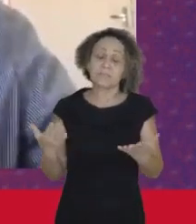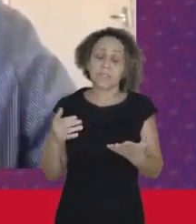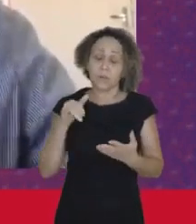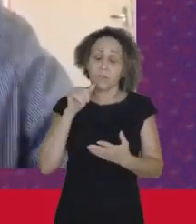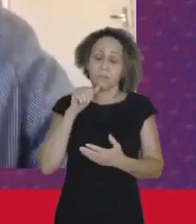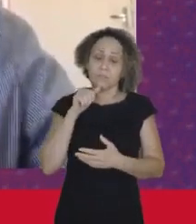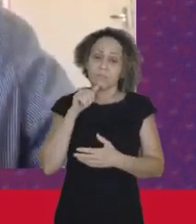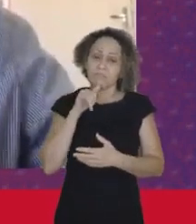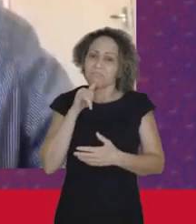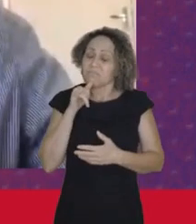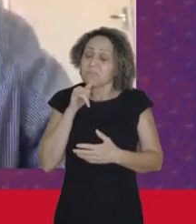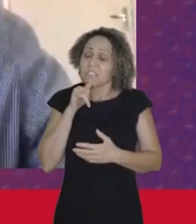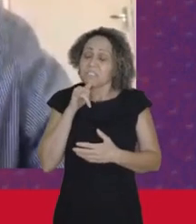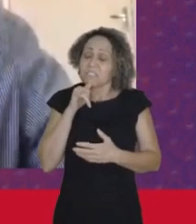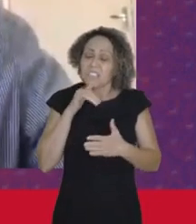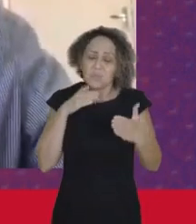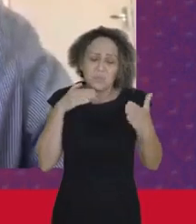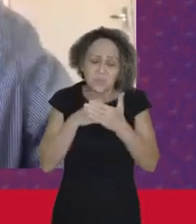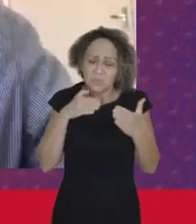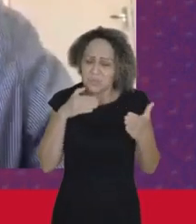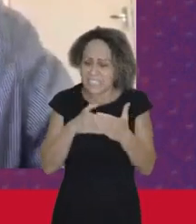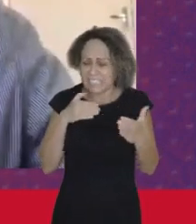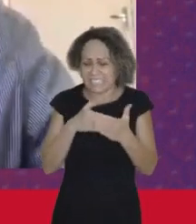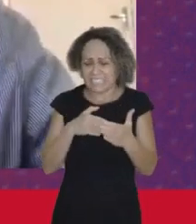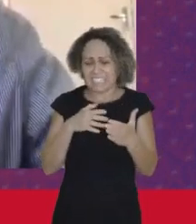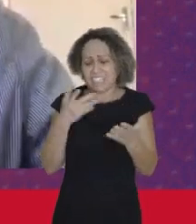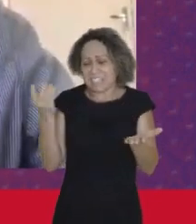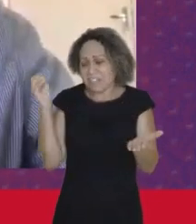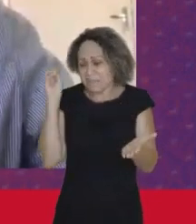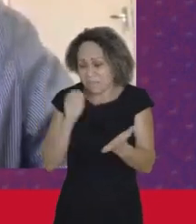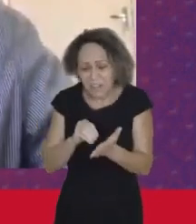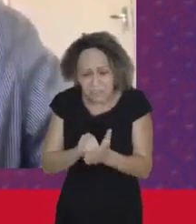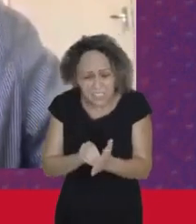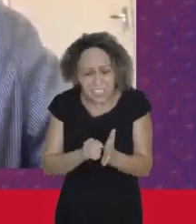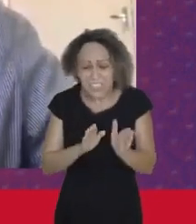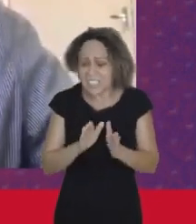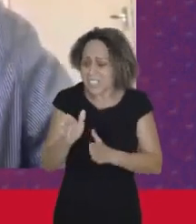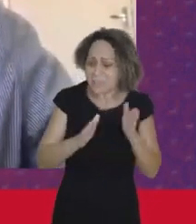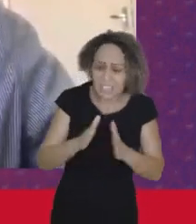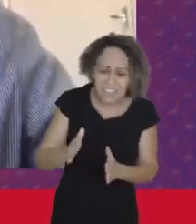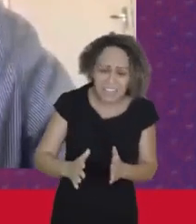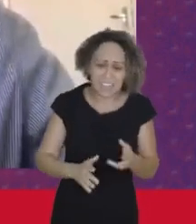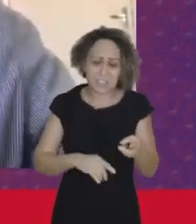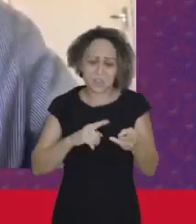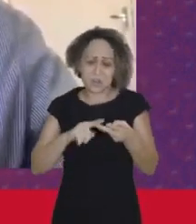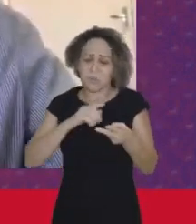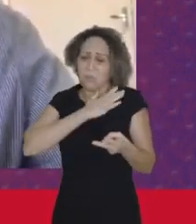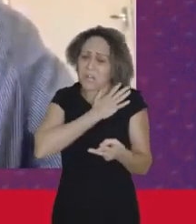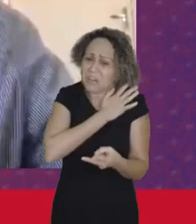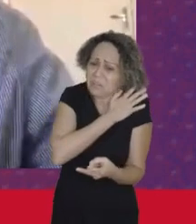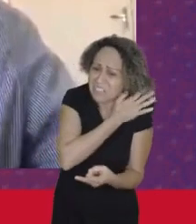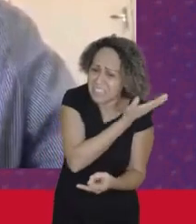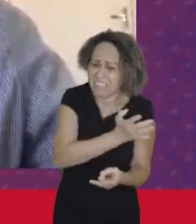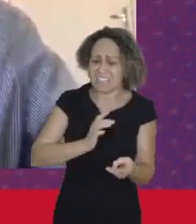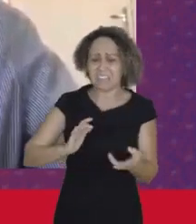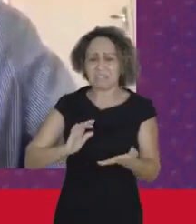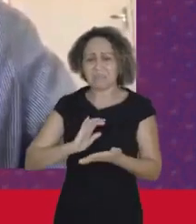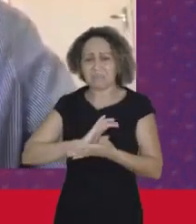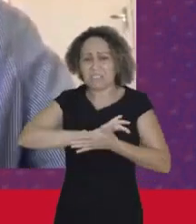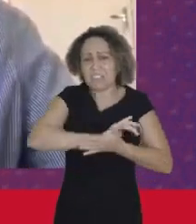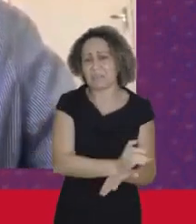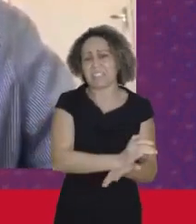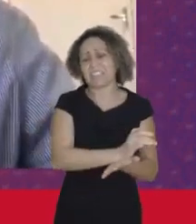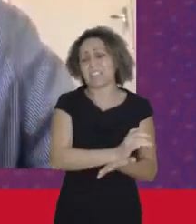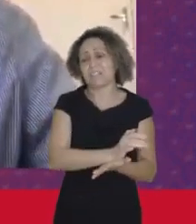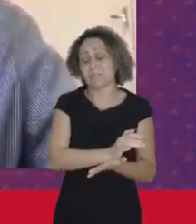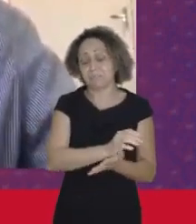da falta de acessibilidade, do preconceito e da discriminação. Esses são